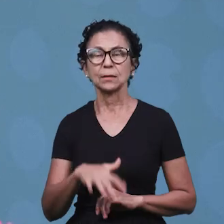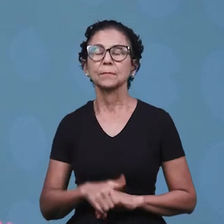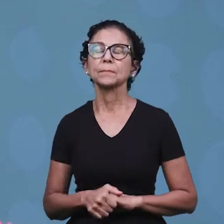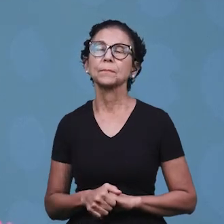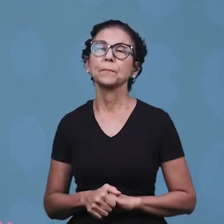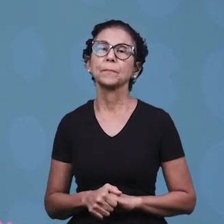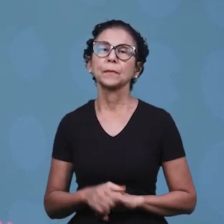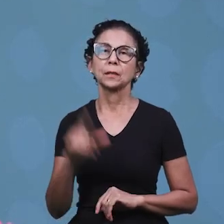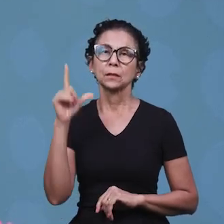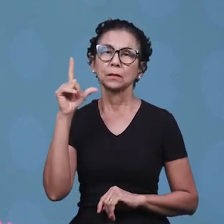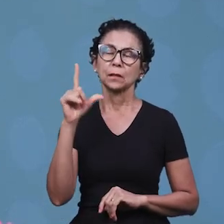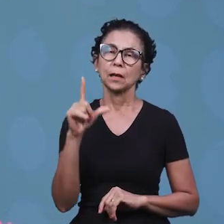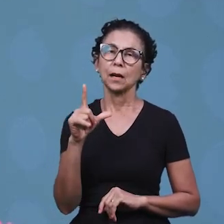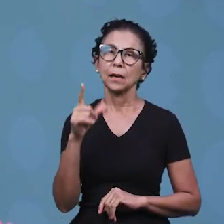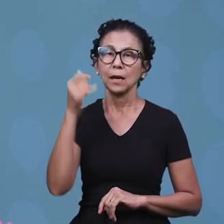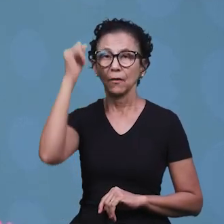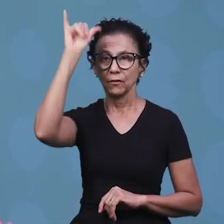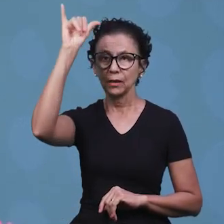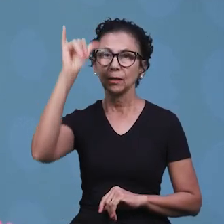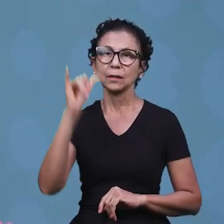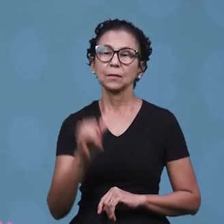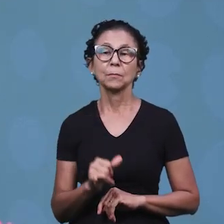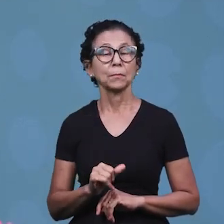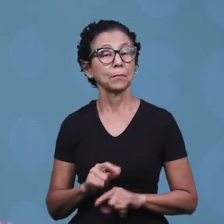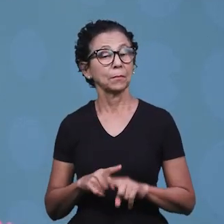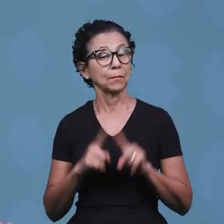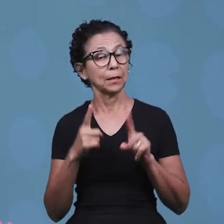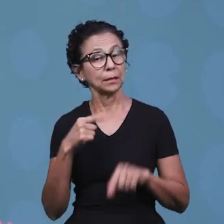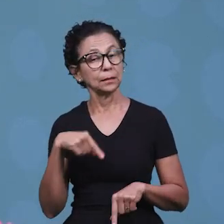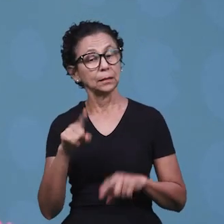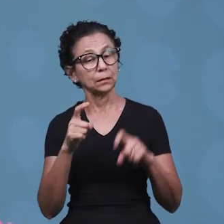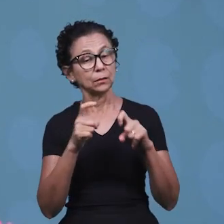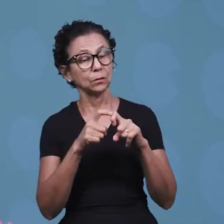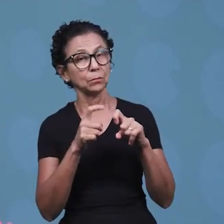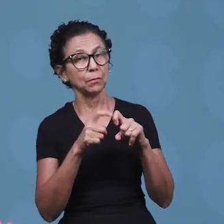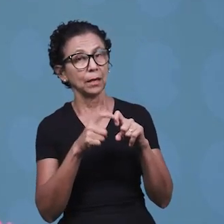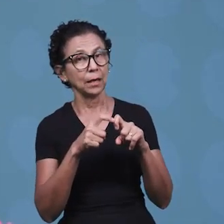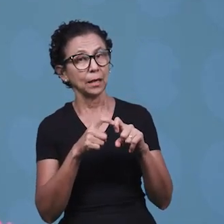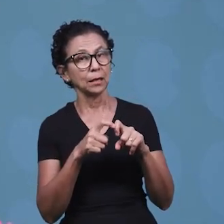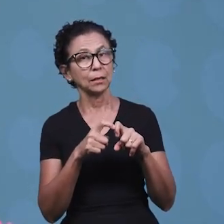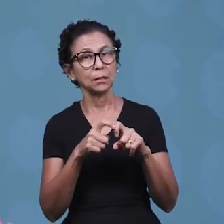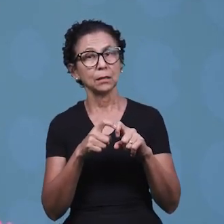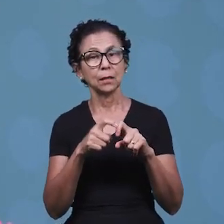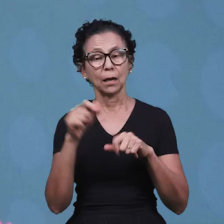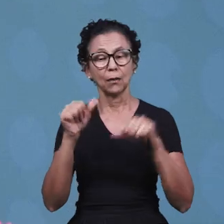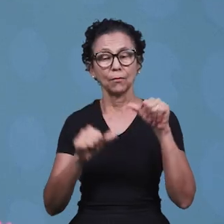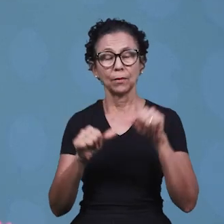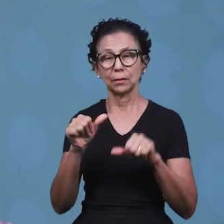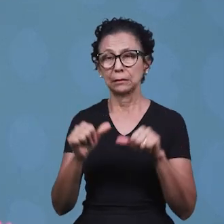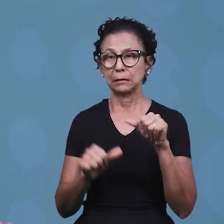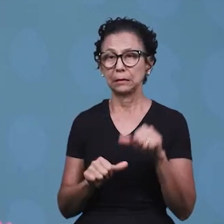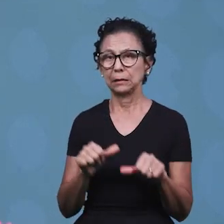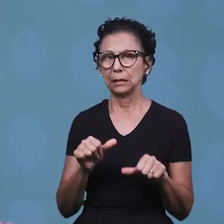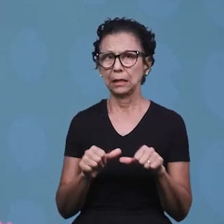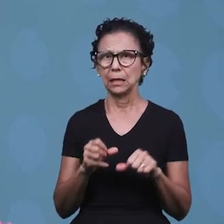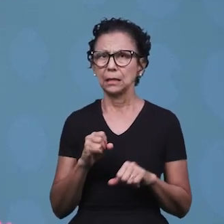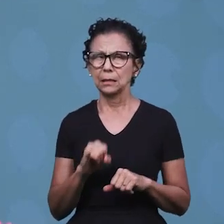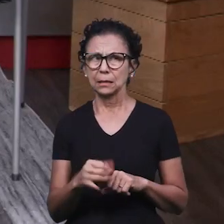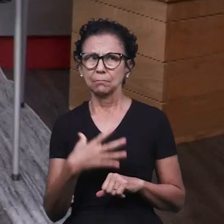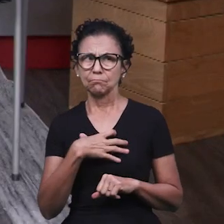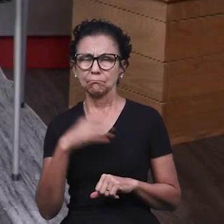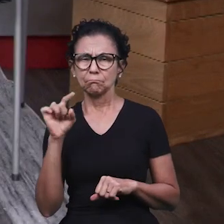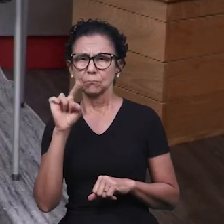médico, né, para saber se você tem indicação de fazer essa reposição, caso você tenha alguns desses